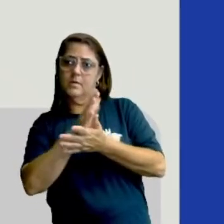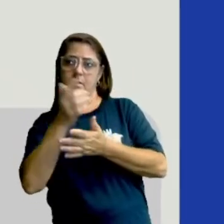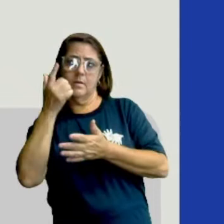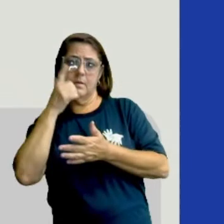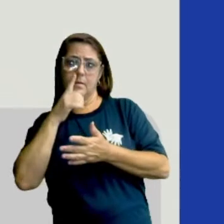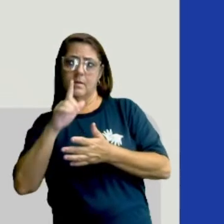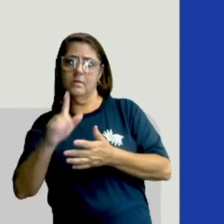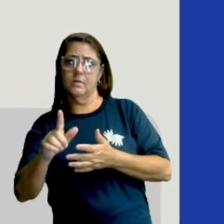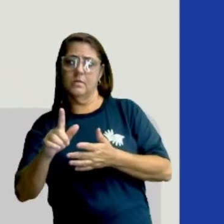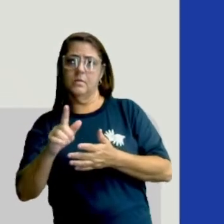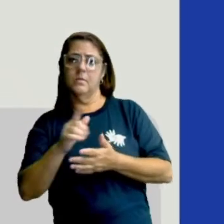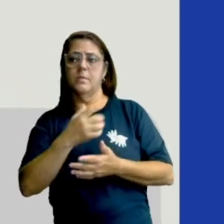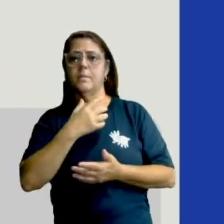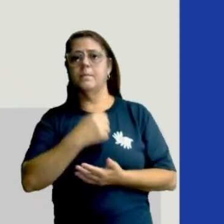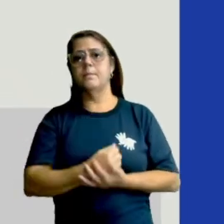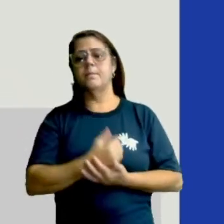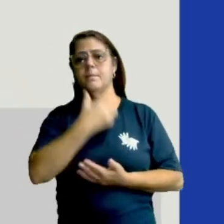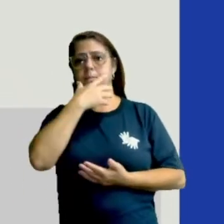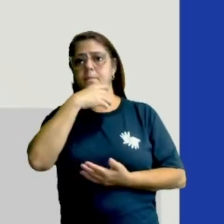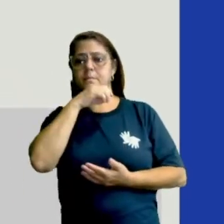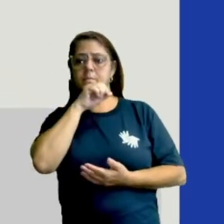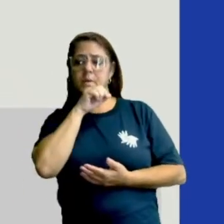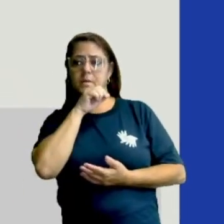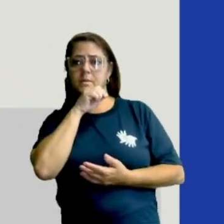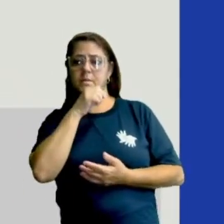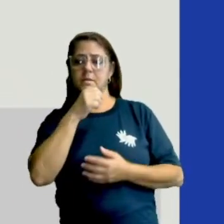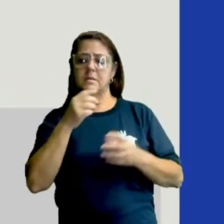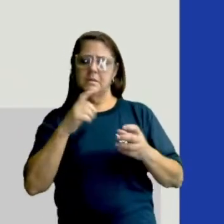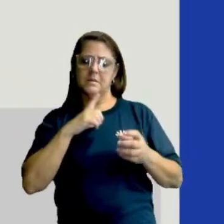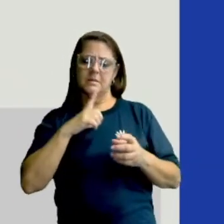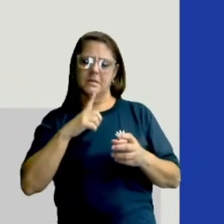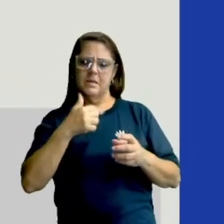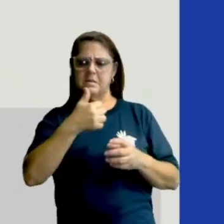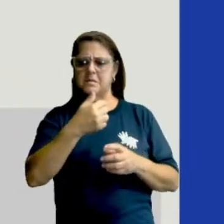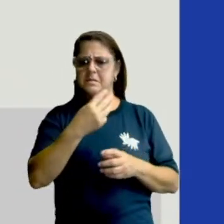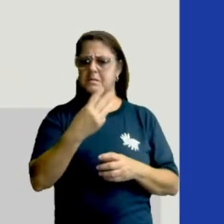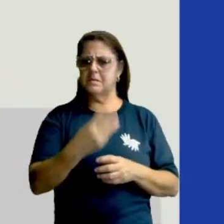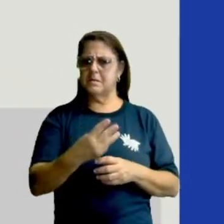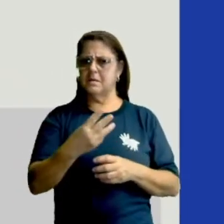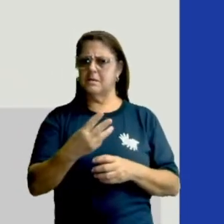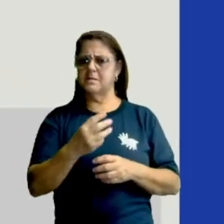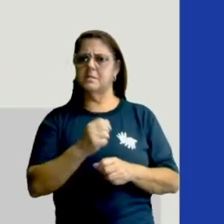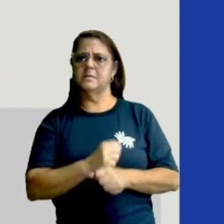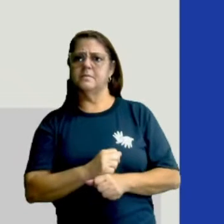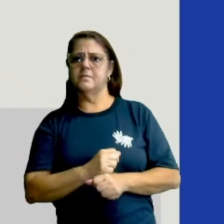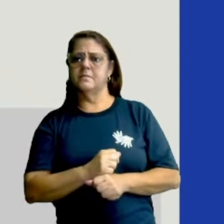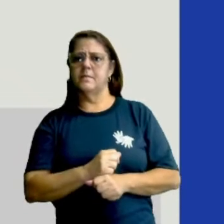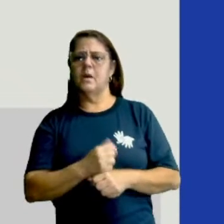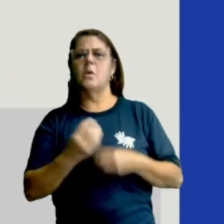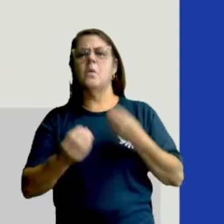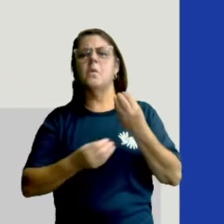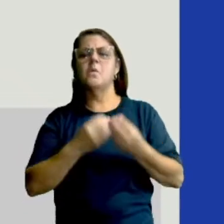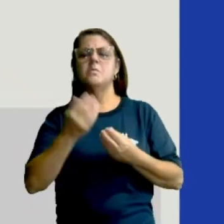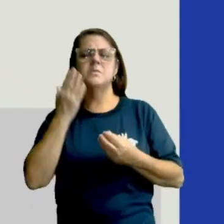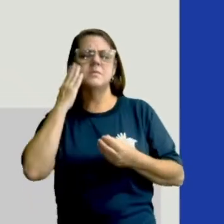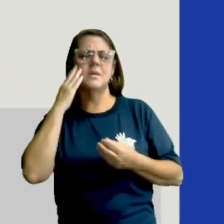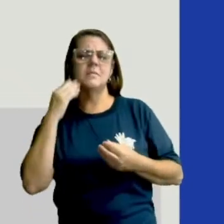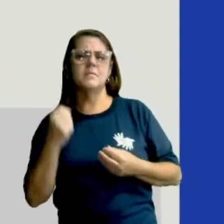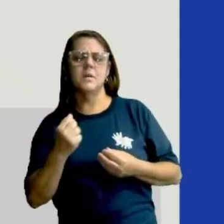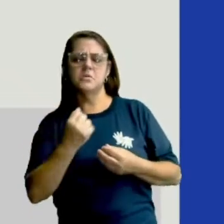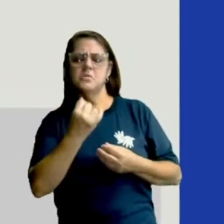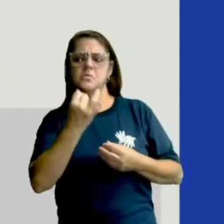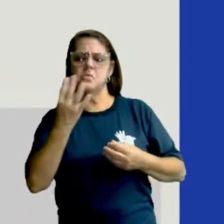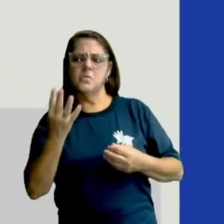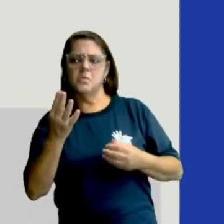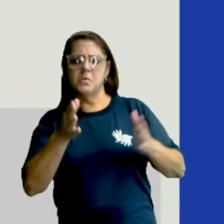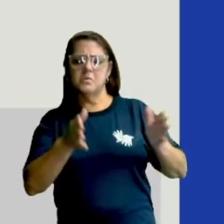seu pai dá um total de 13 brigadeiros. Como é que a gente pode descobrir qual é o número de